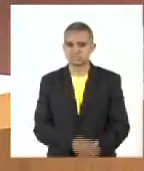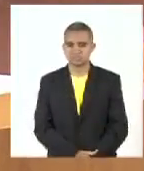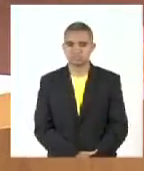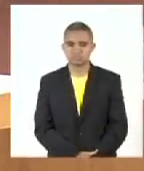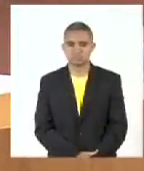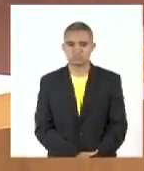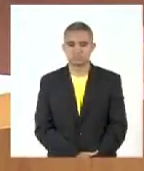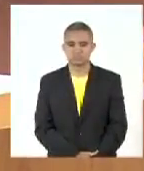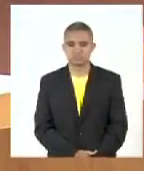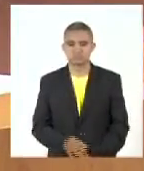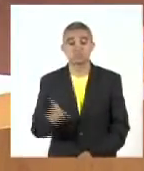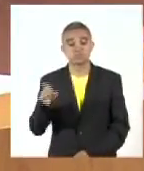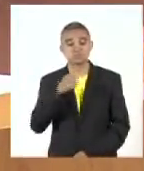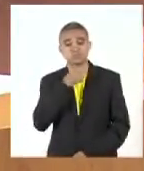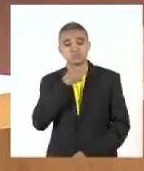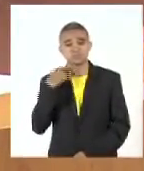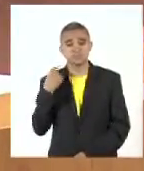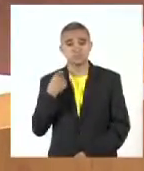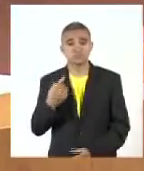e que foi morta